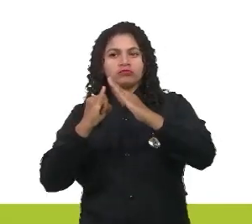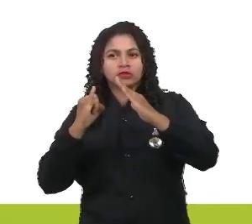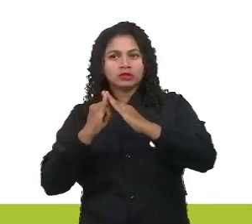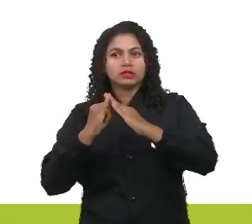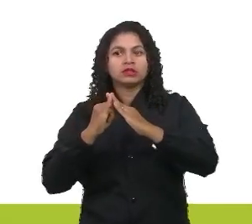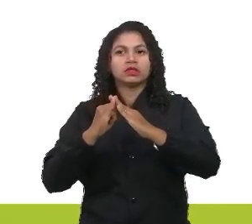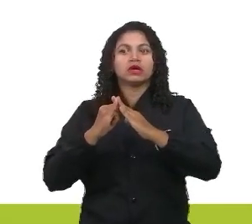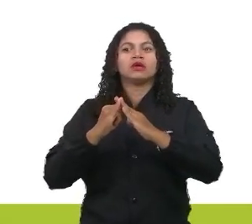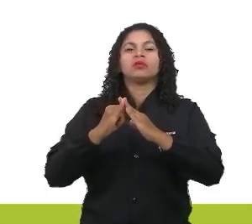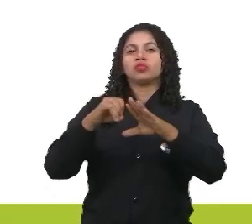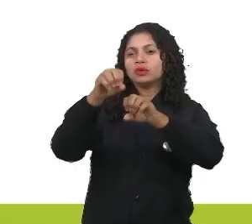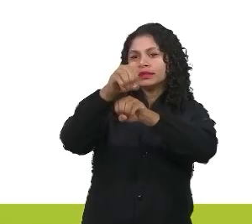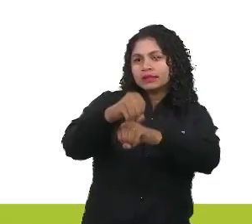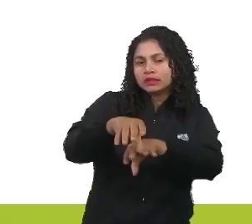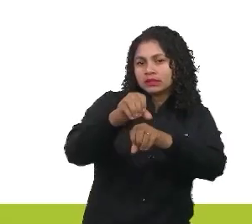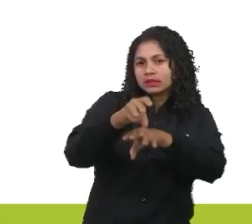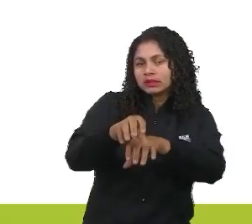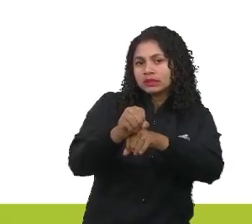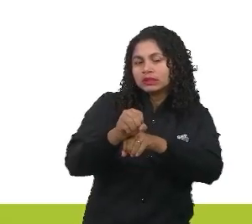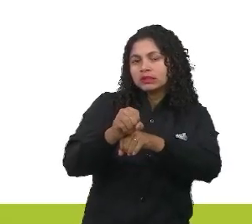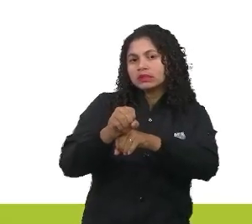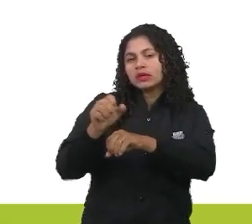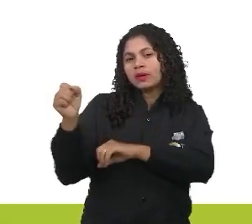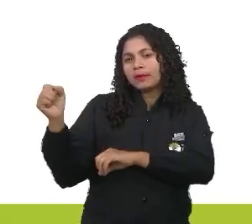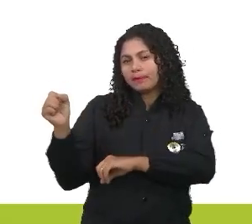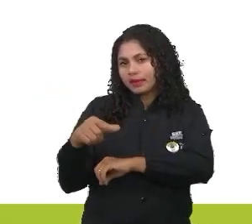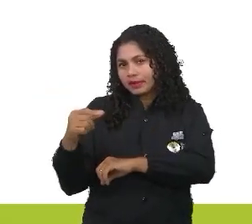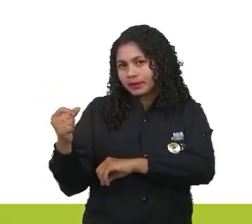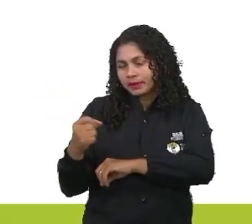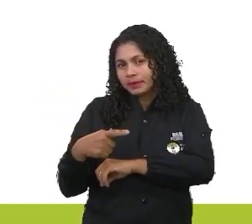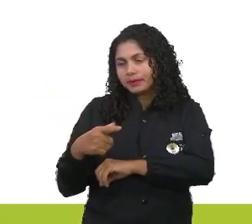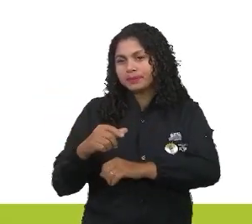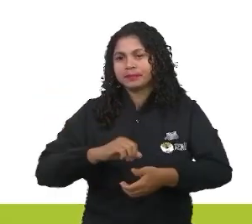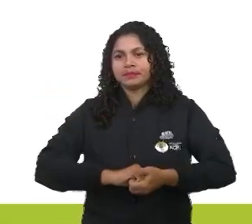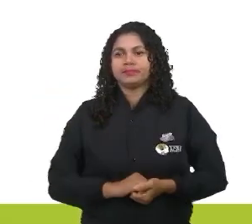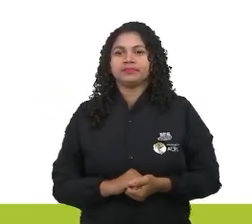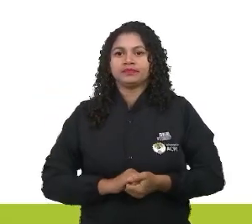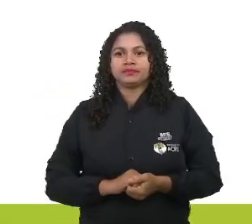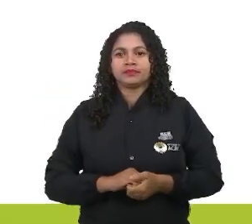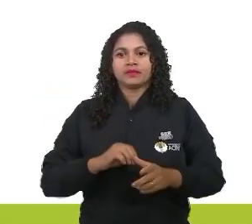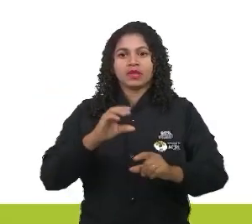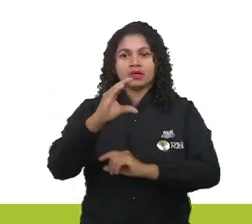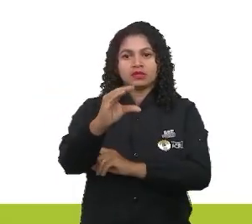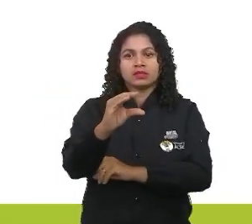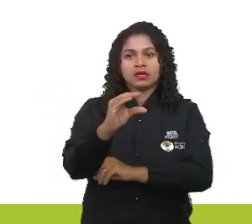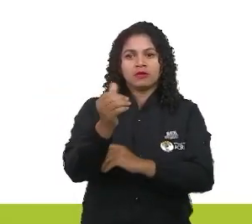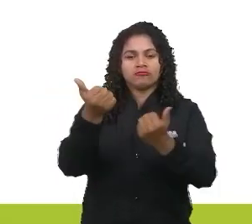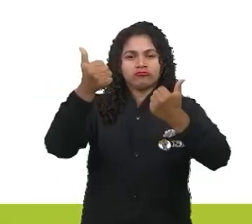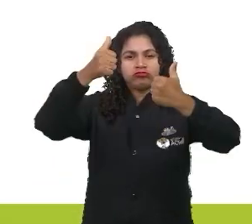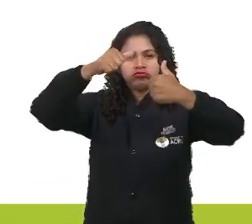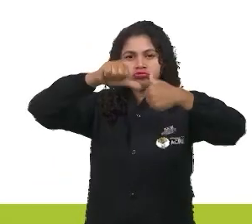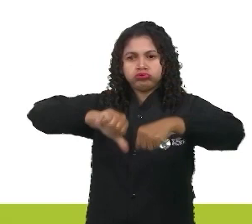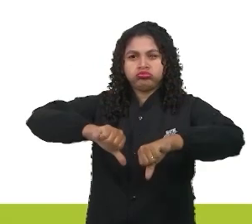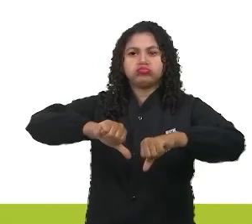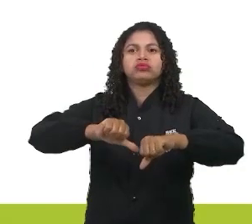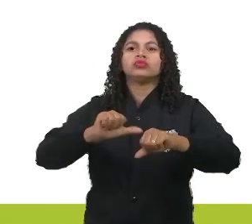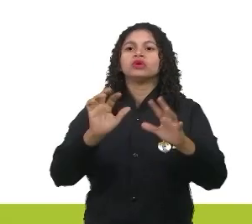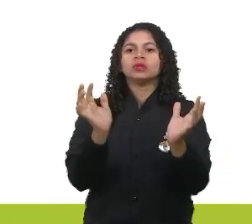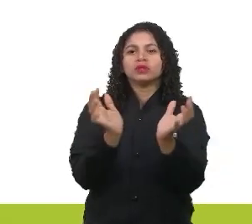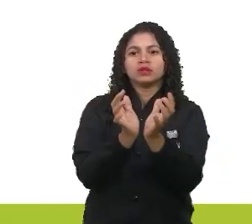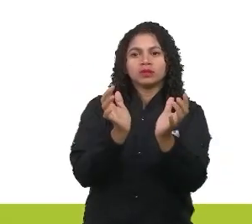previdência. C. Crise das organizações representativas tradicionais,